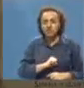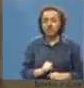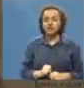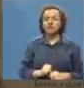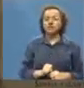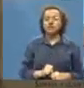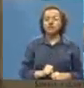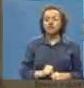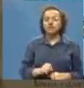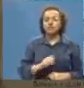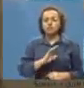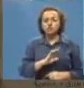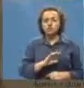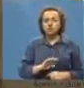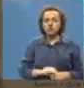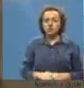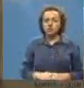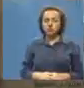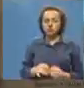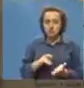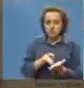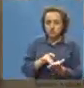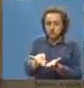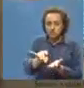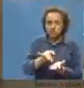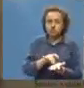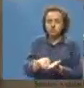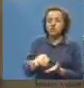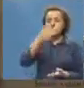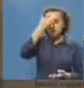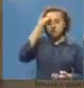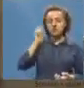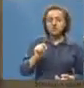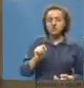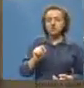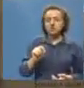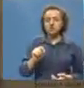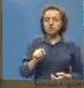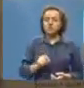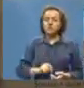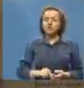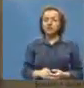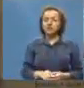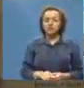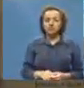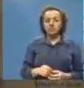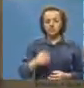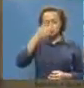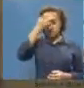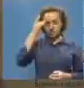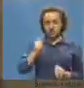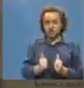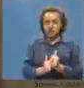me perseguem tratar bem aqueles que me tratam a mal procurai a paz